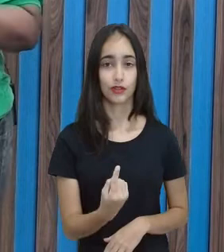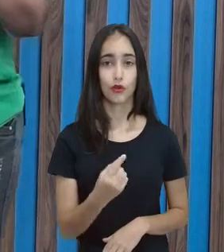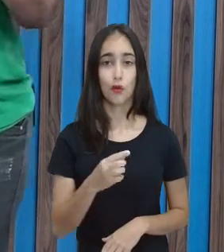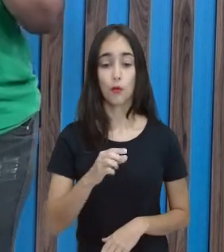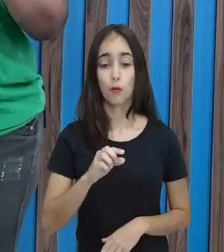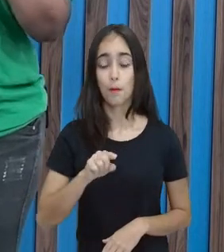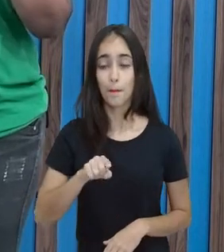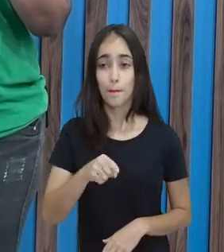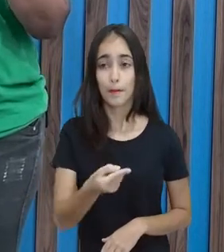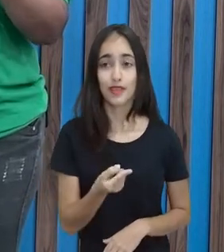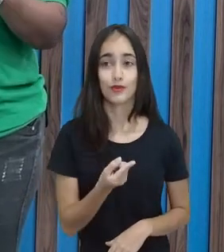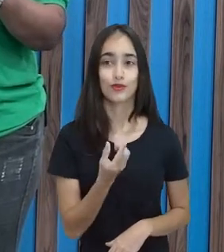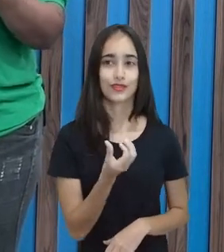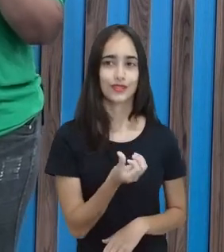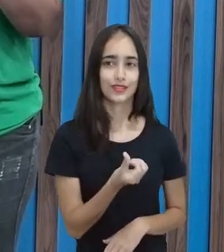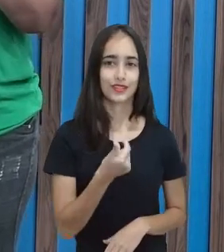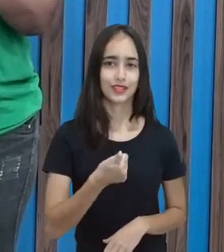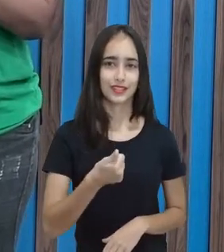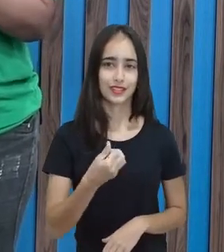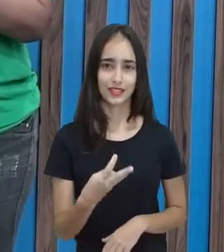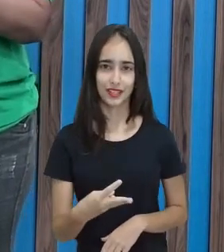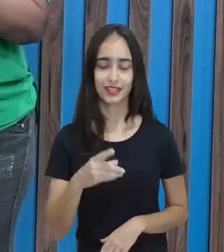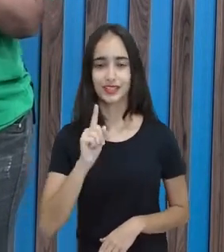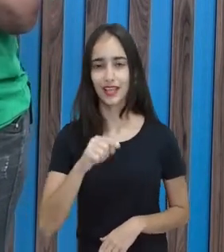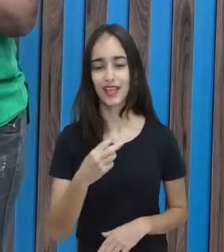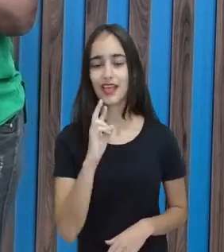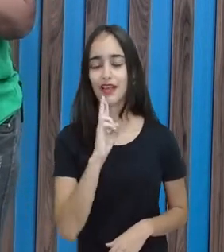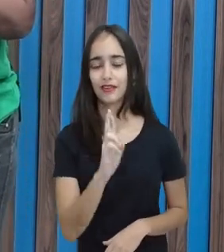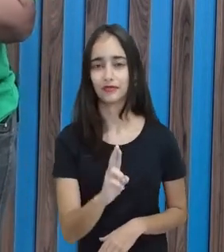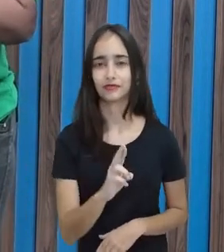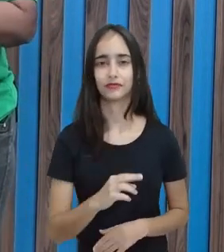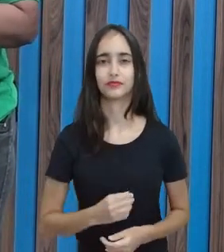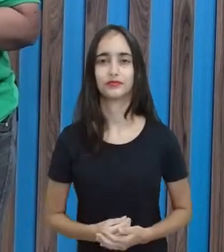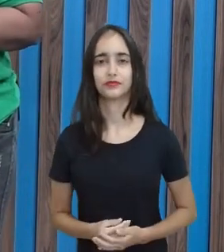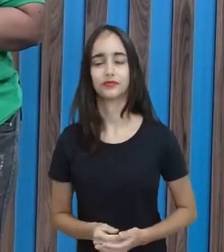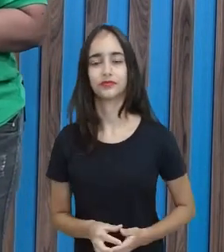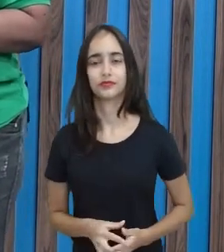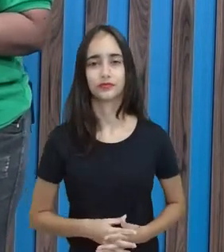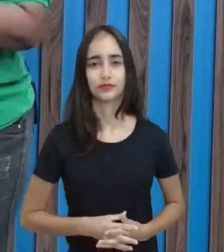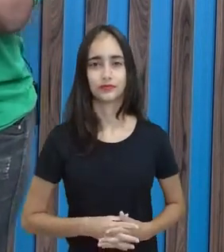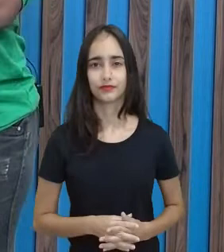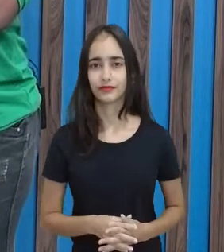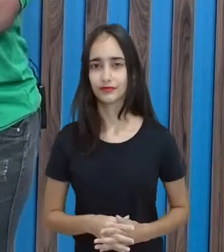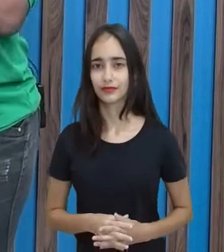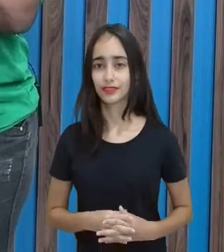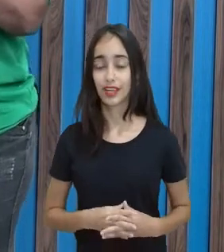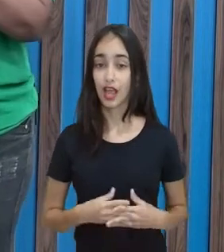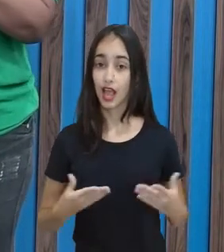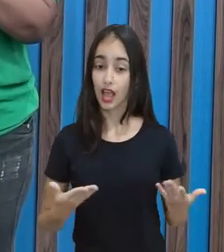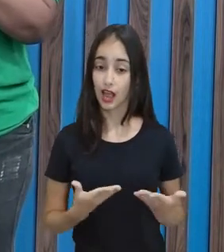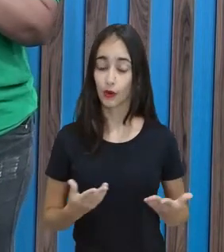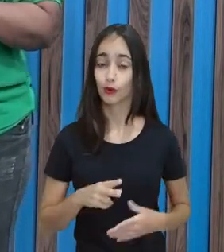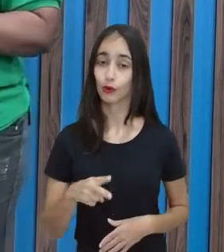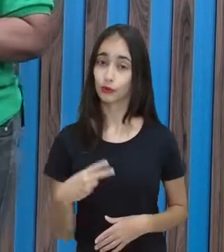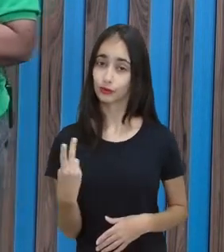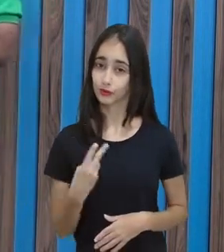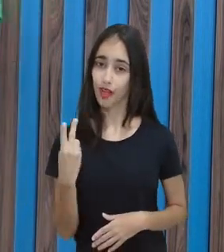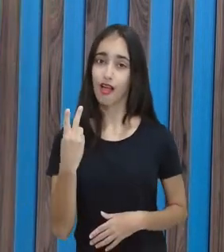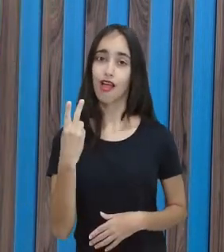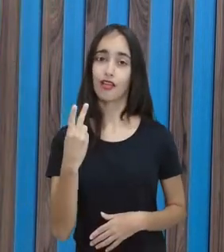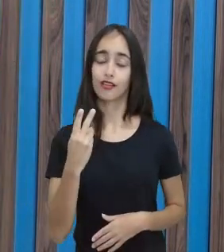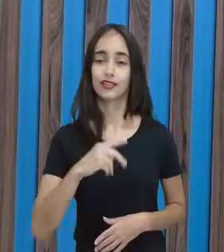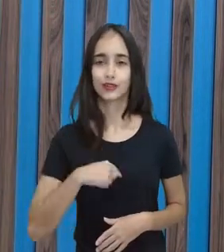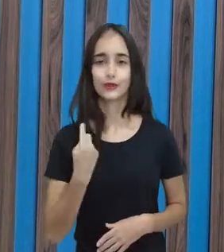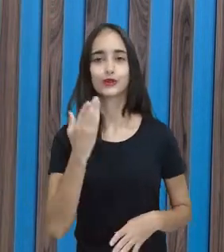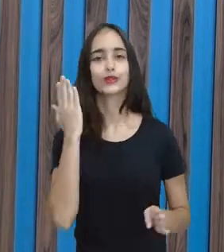1.551.613. Esse é o valor da nossa constante de proporcionalidade. A partir desse valor, a gente